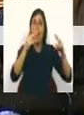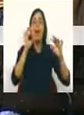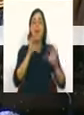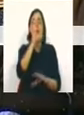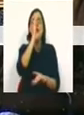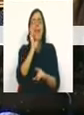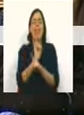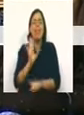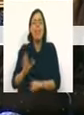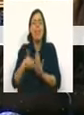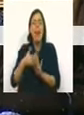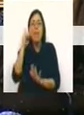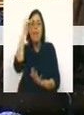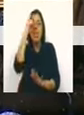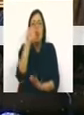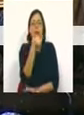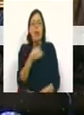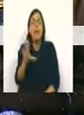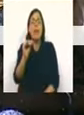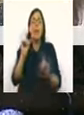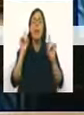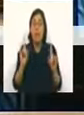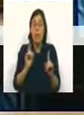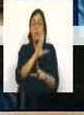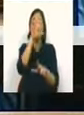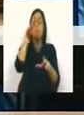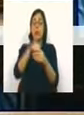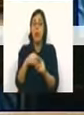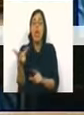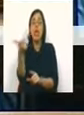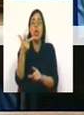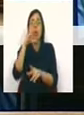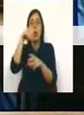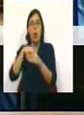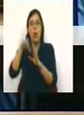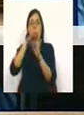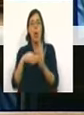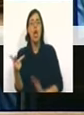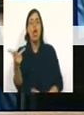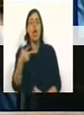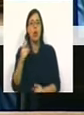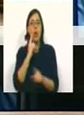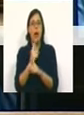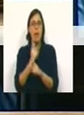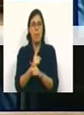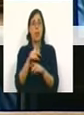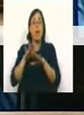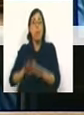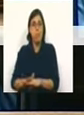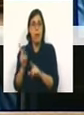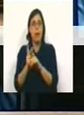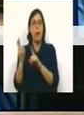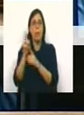um governo de José Sócrates em 2010, que incluiu na Troika, no programa da Troika, esse mesmo congelamento.